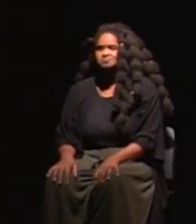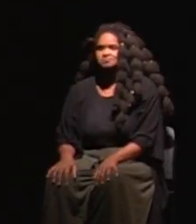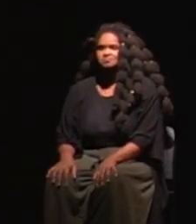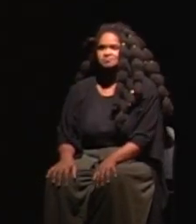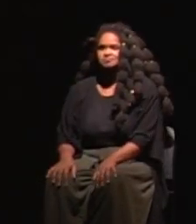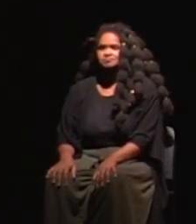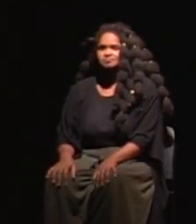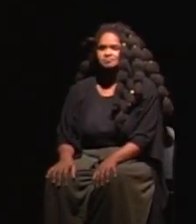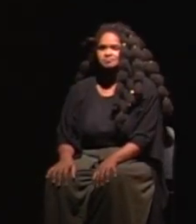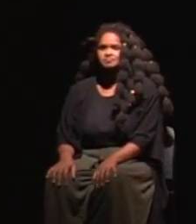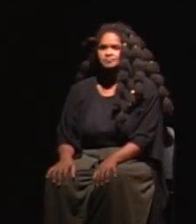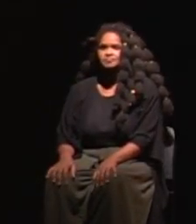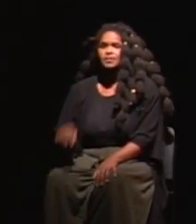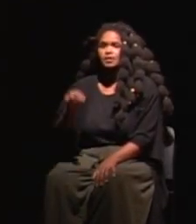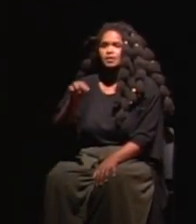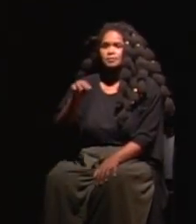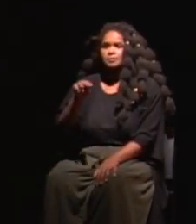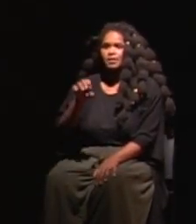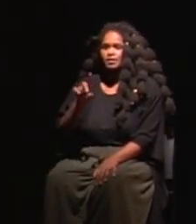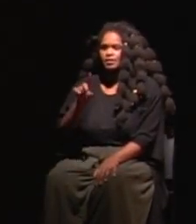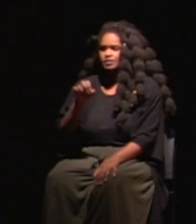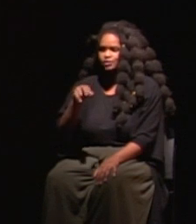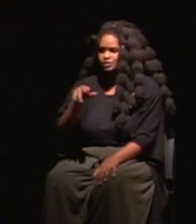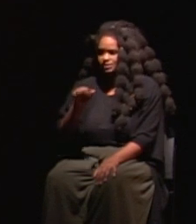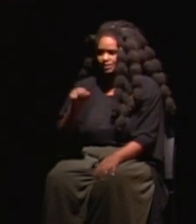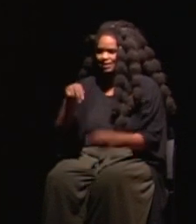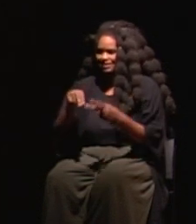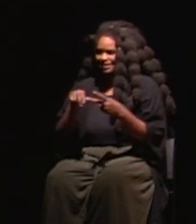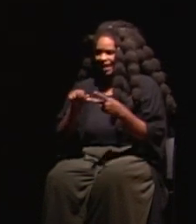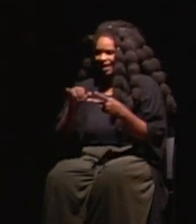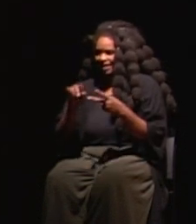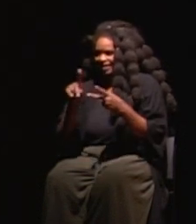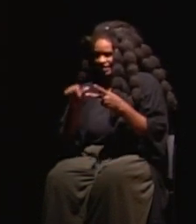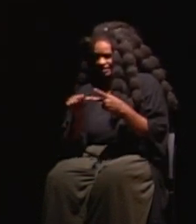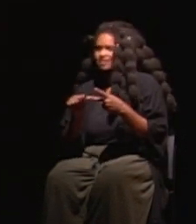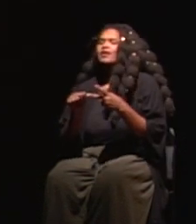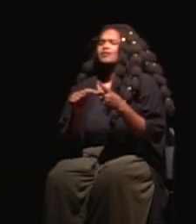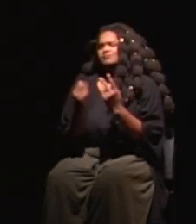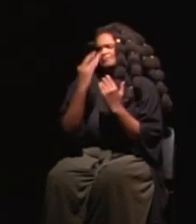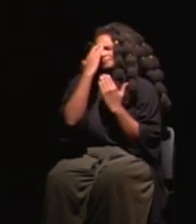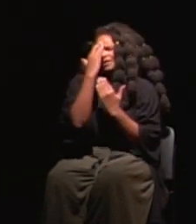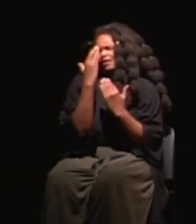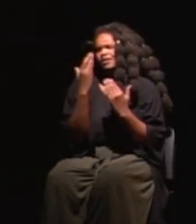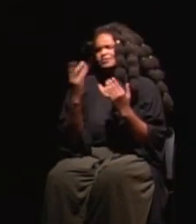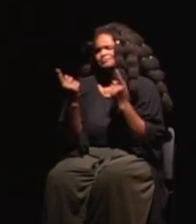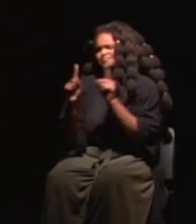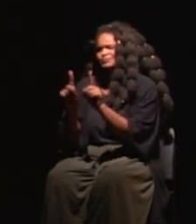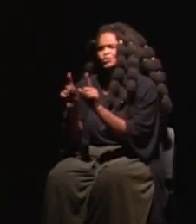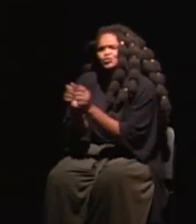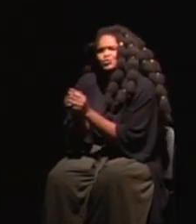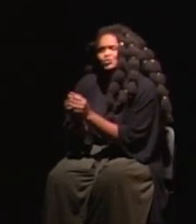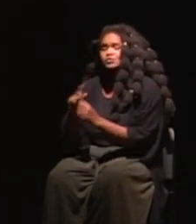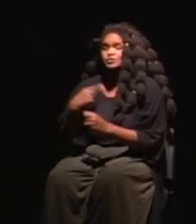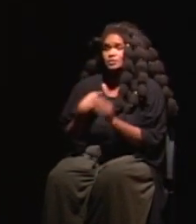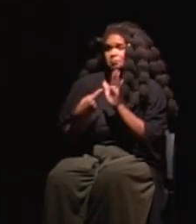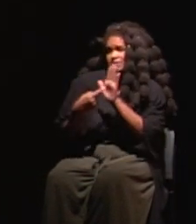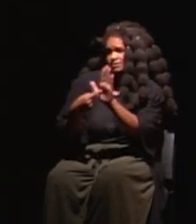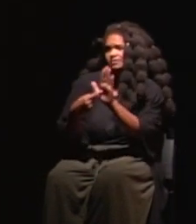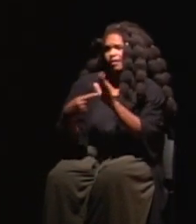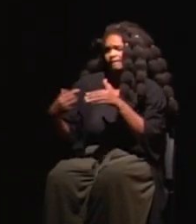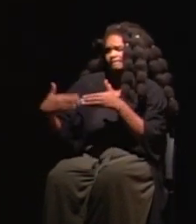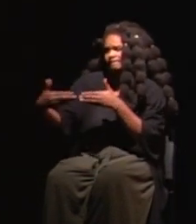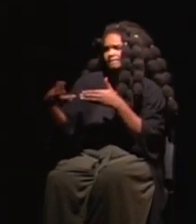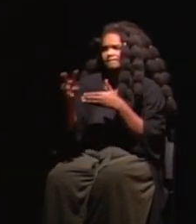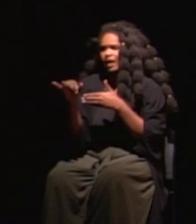Bom, a Cremilda Medina também e a Nair Benedito, muito obrigada por estar aqui com a gente. A gente vai apresentar logo a seguir também, quando